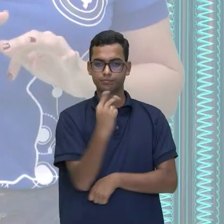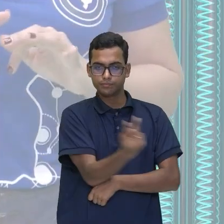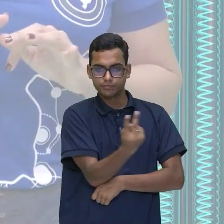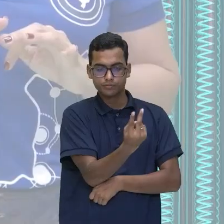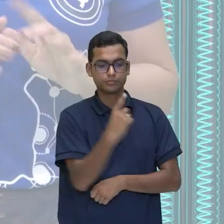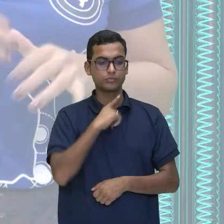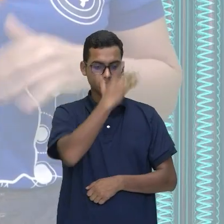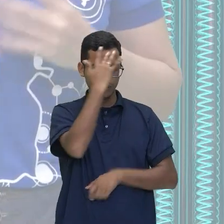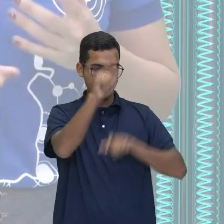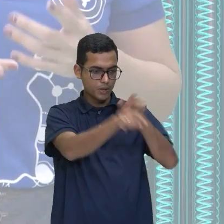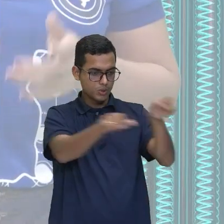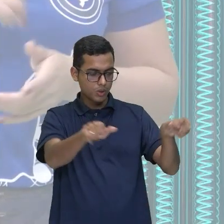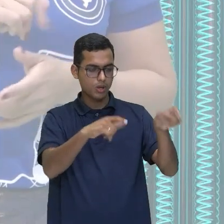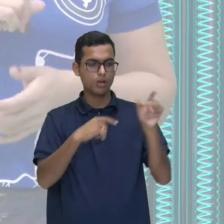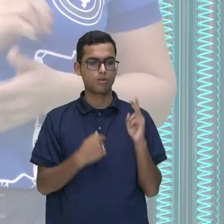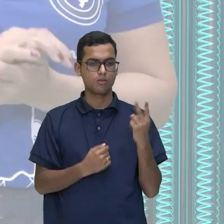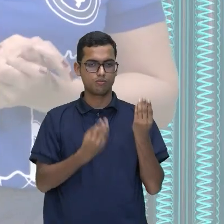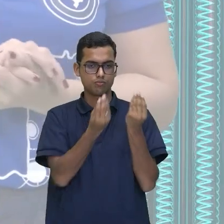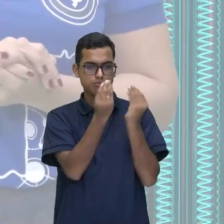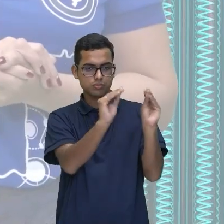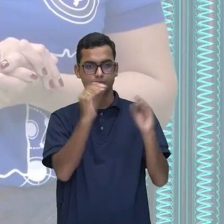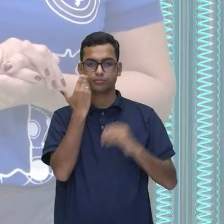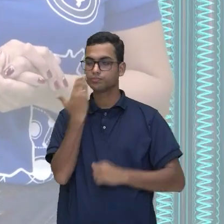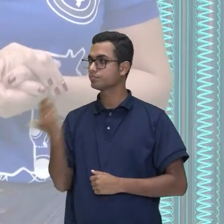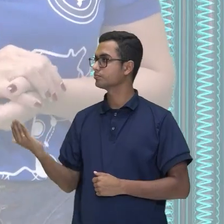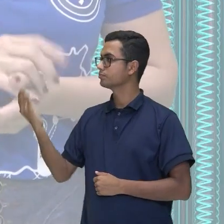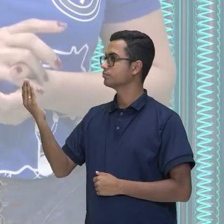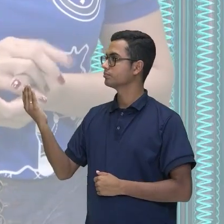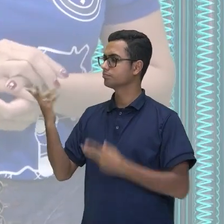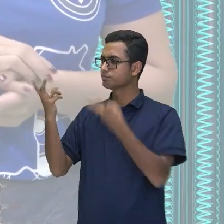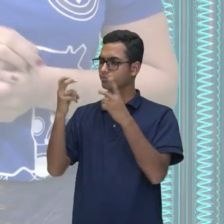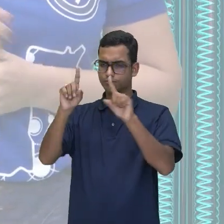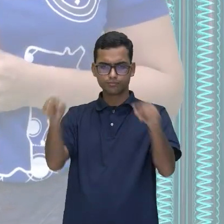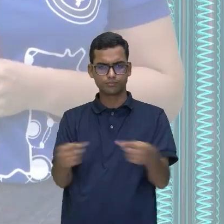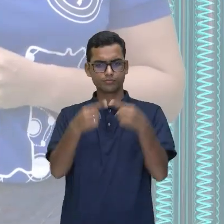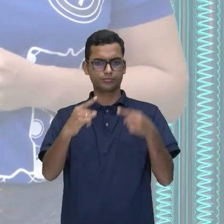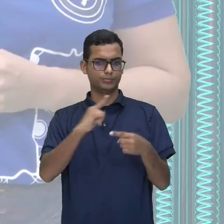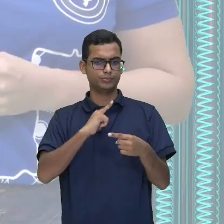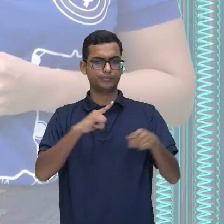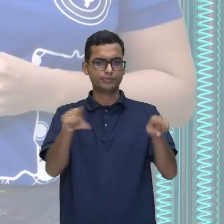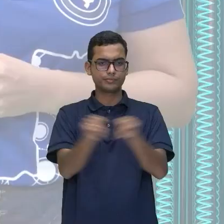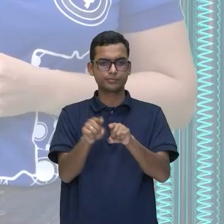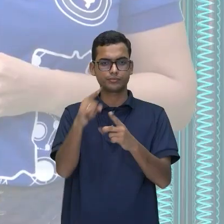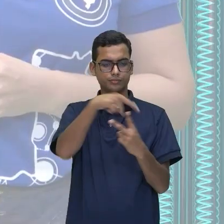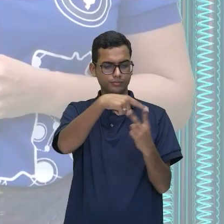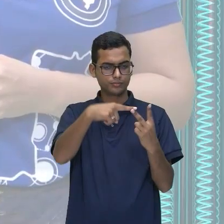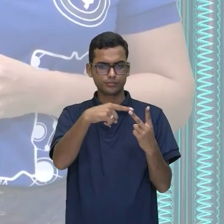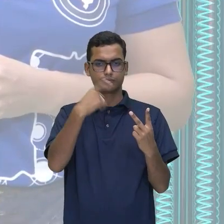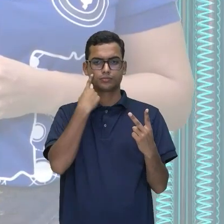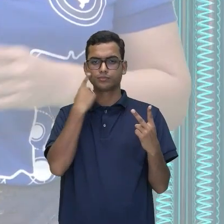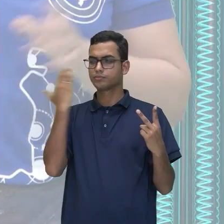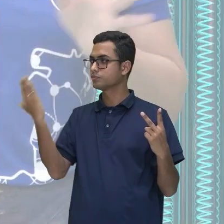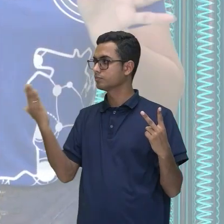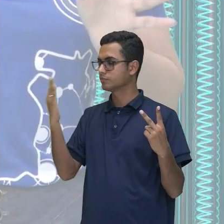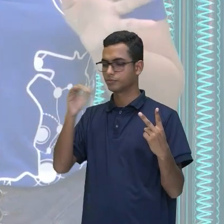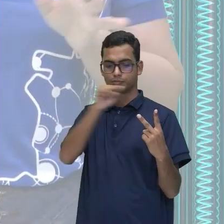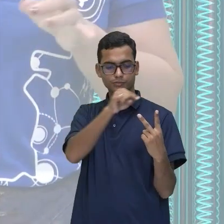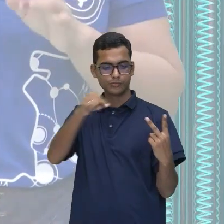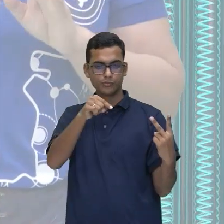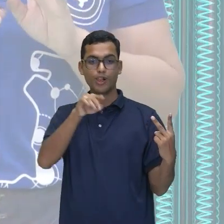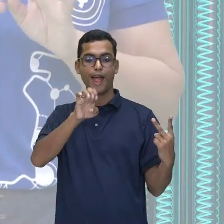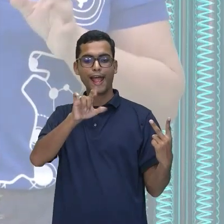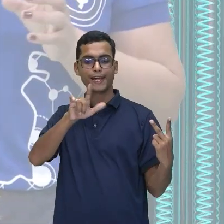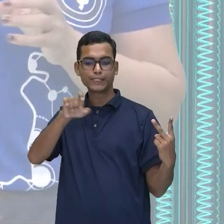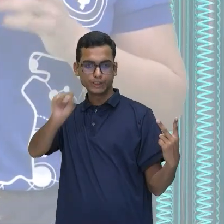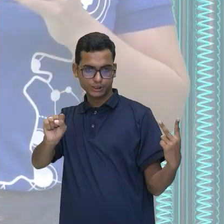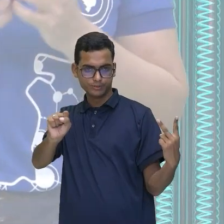usar os dois ao mesmo tempo. Vejam que eles têm uma relação, vejam. Tá? Então, o Solomon e Pedro são eles, tá? Eles